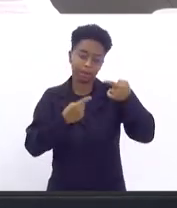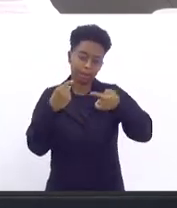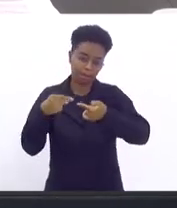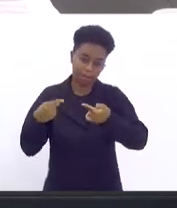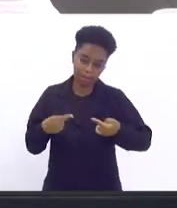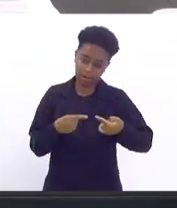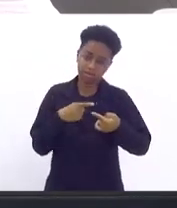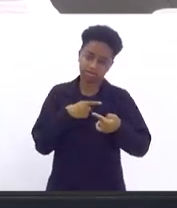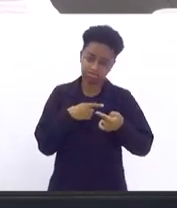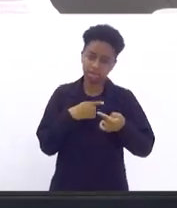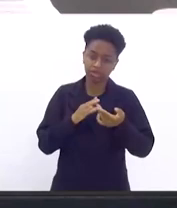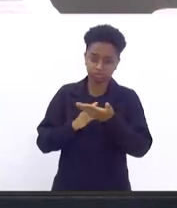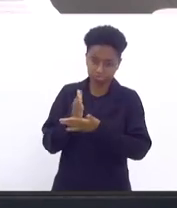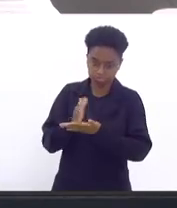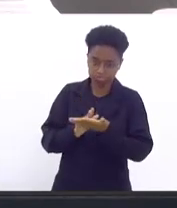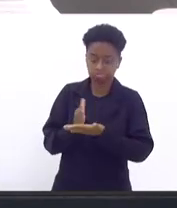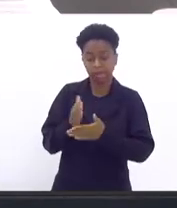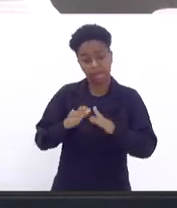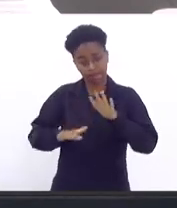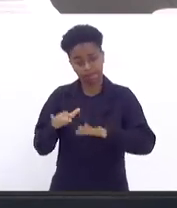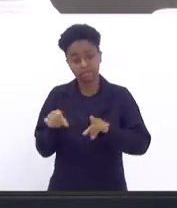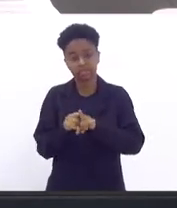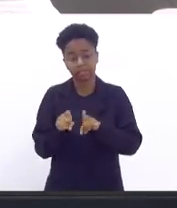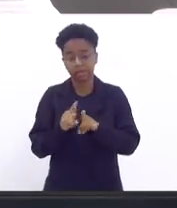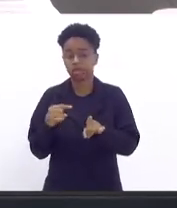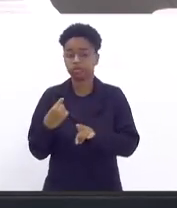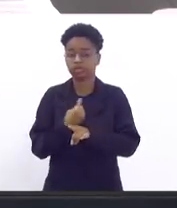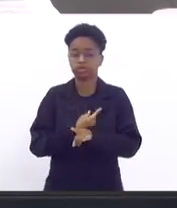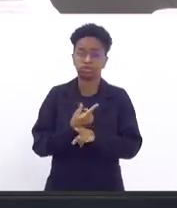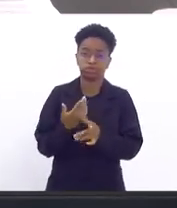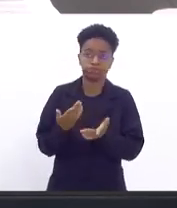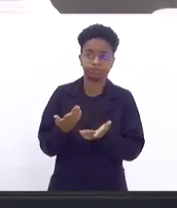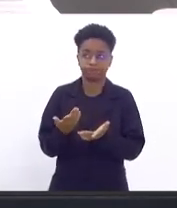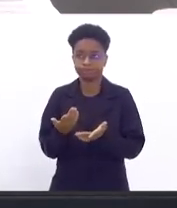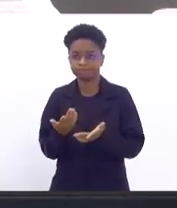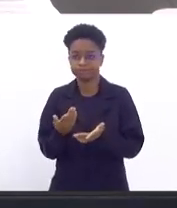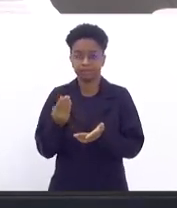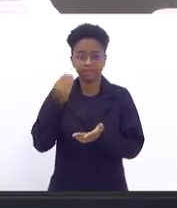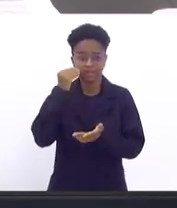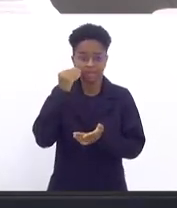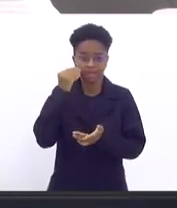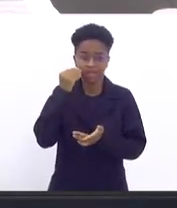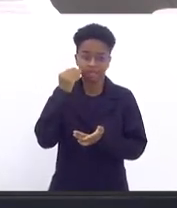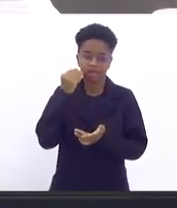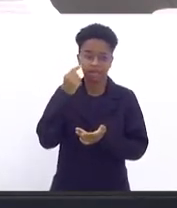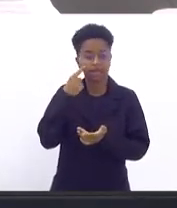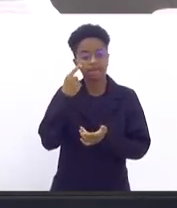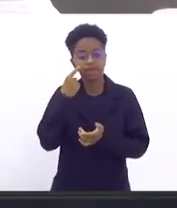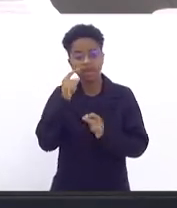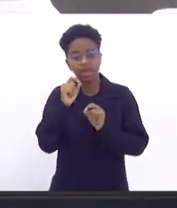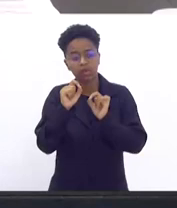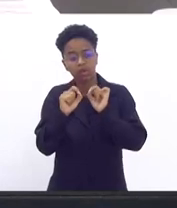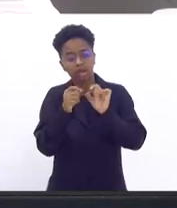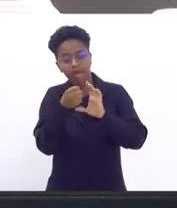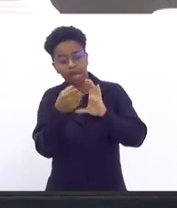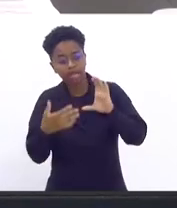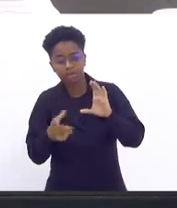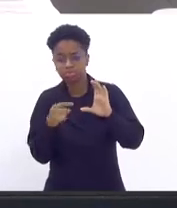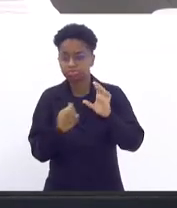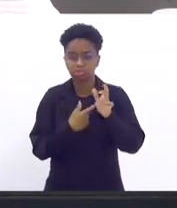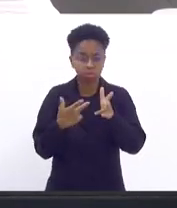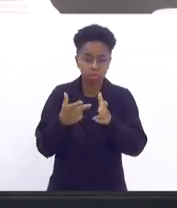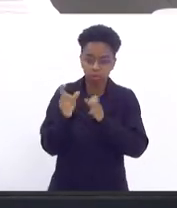desconforto por vezes a gente até procurado para o deputado aspectos que acha que a gente não percebeu